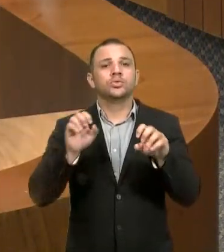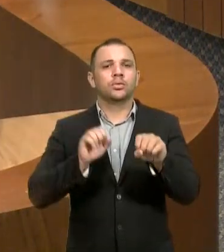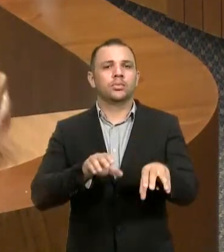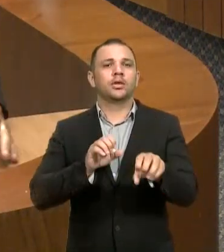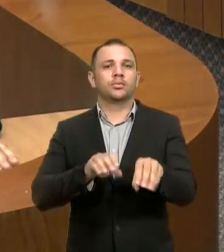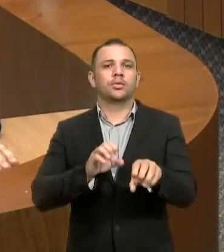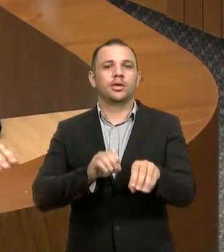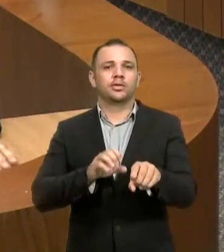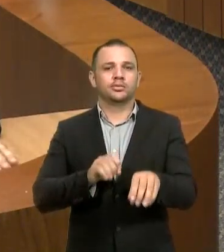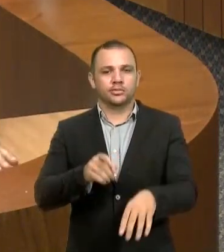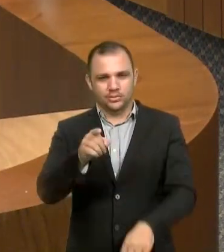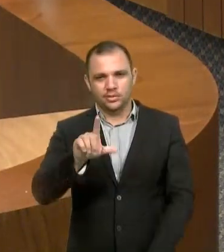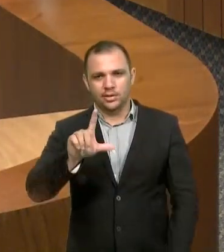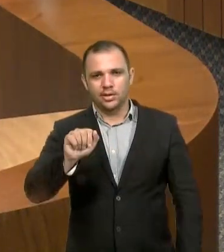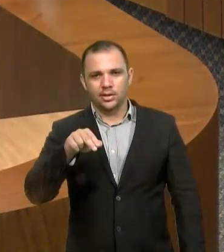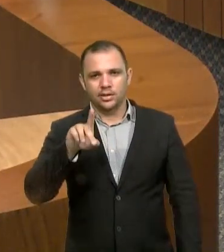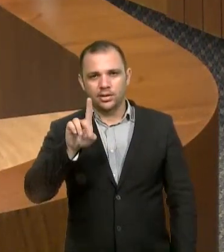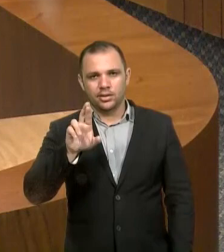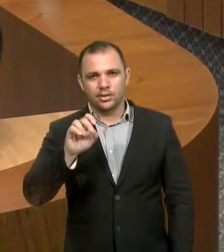é a sua área.